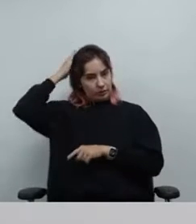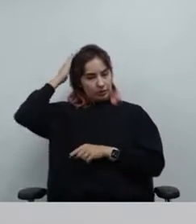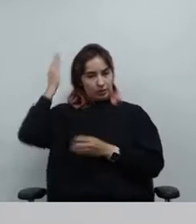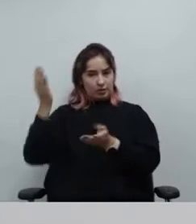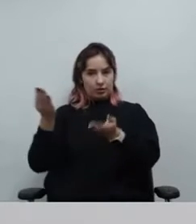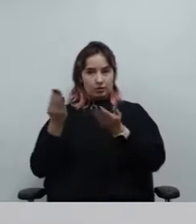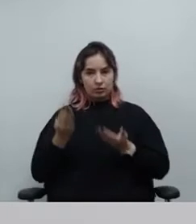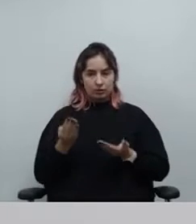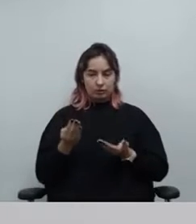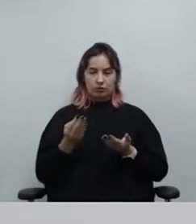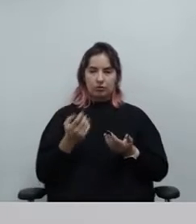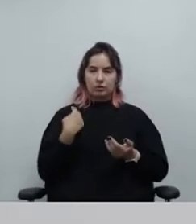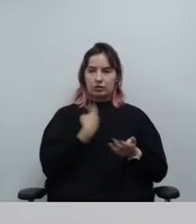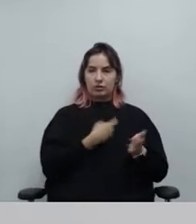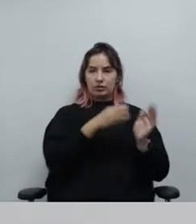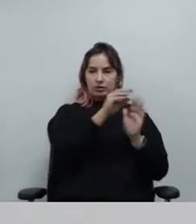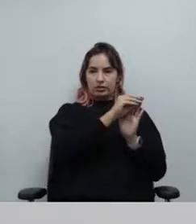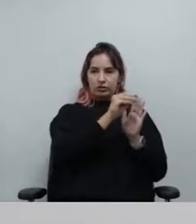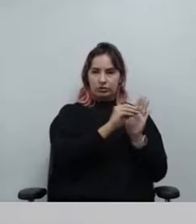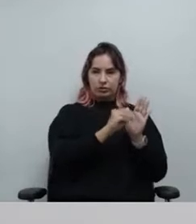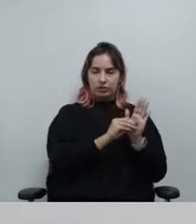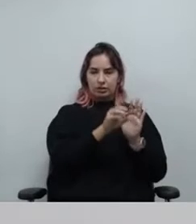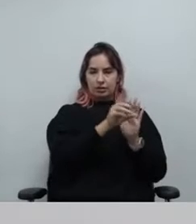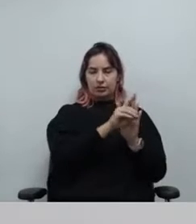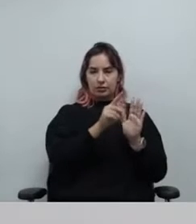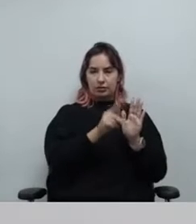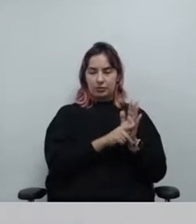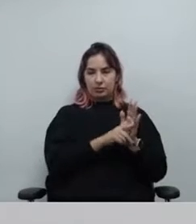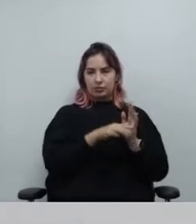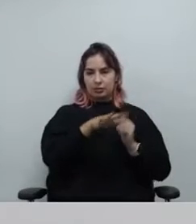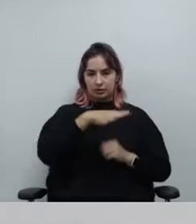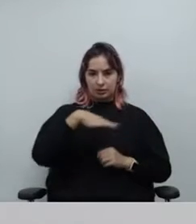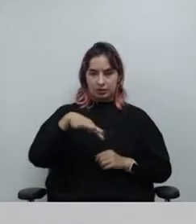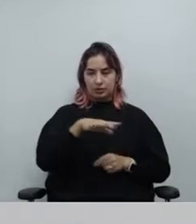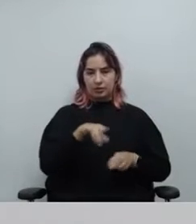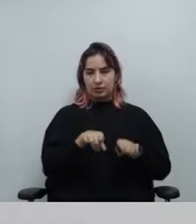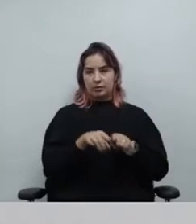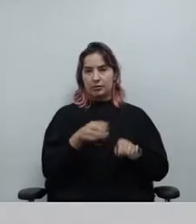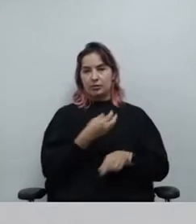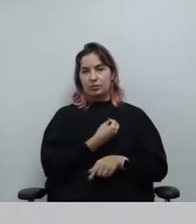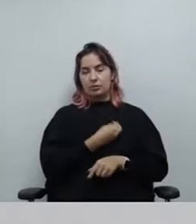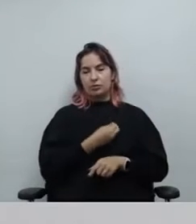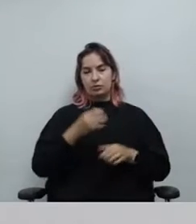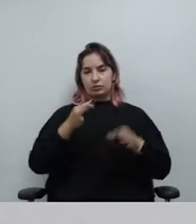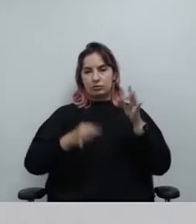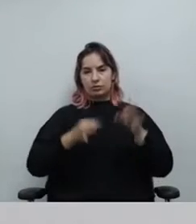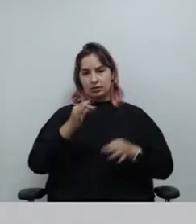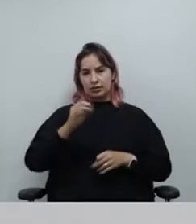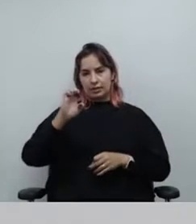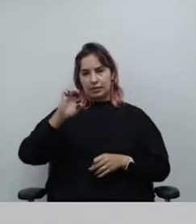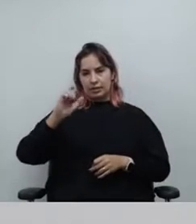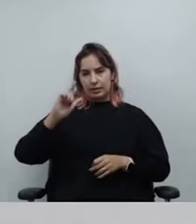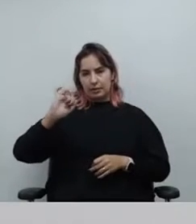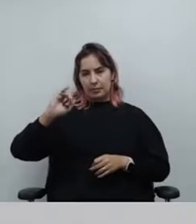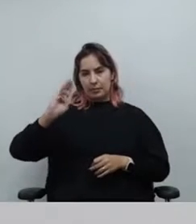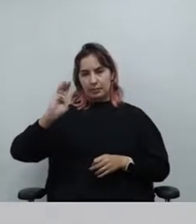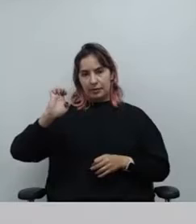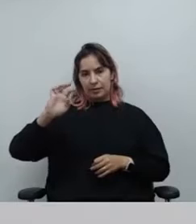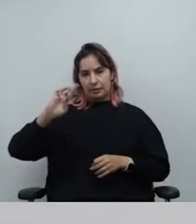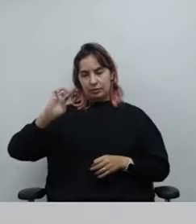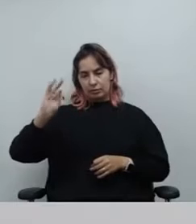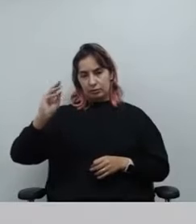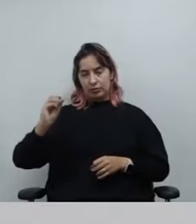prestígio aqui à agenda da Defensoria Pública Geral. Também compareceu o juiz Egberto Penido, do Tribunal de Justiça, e a